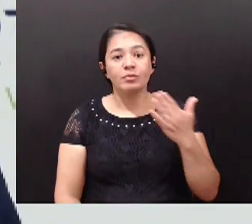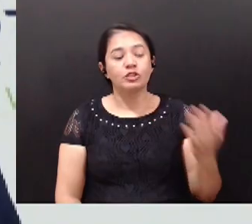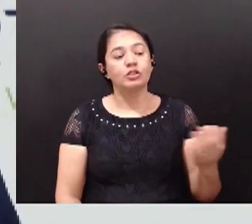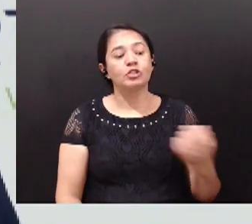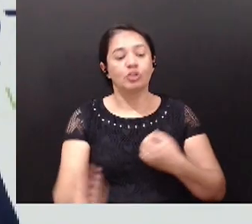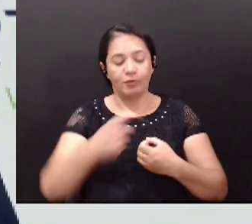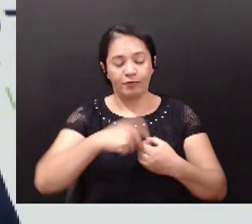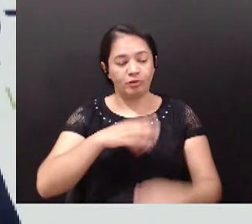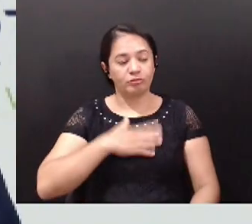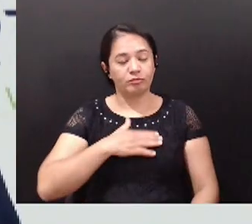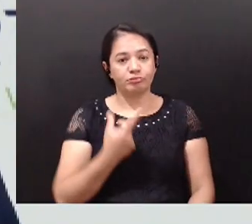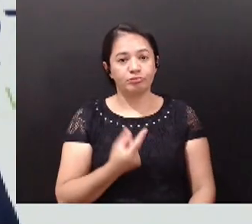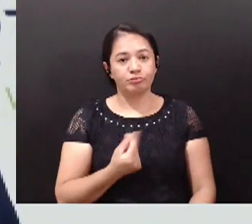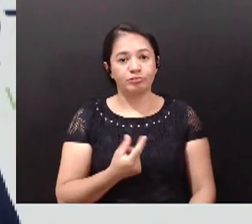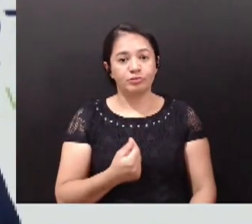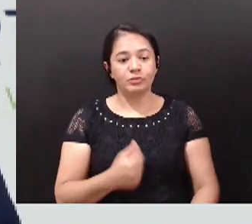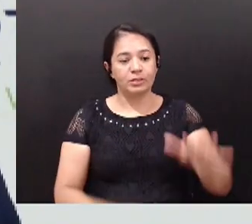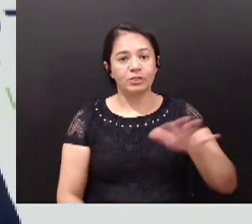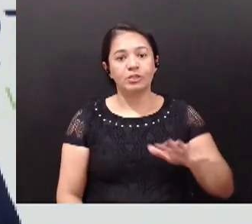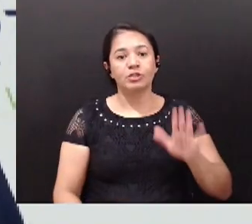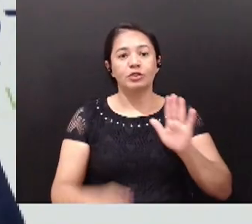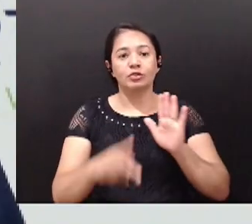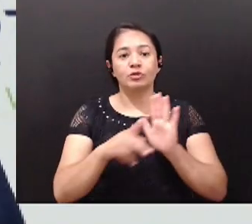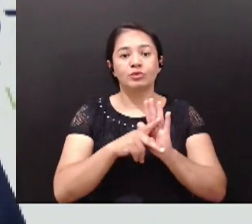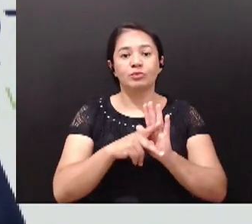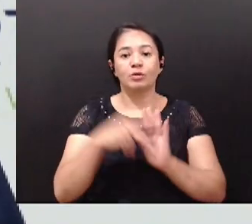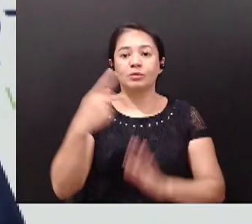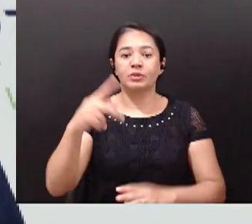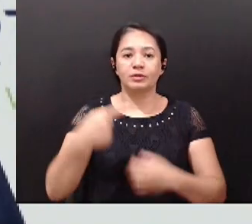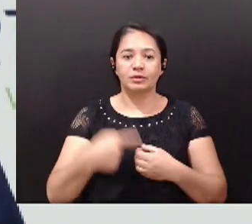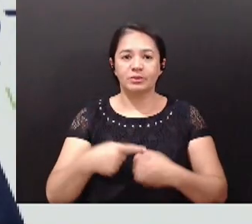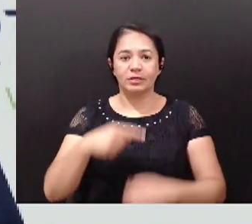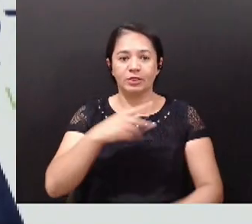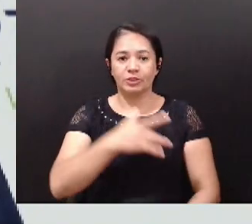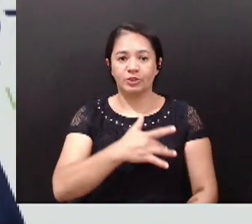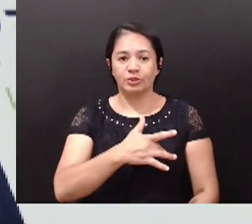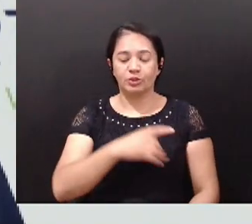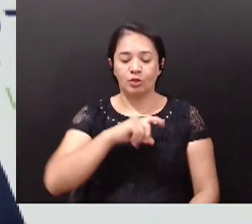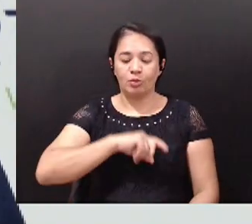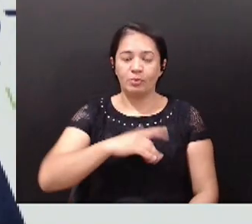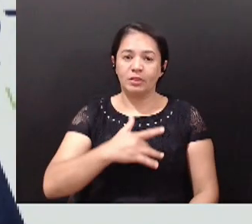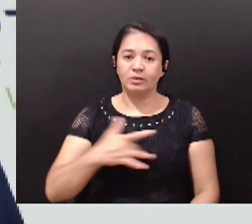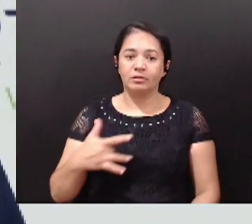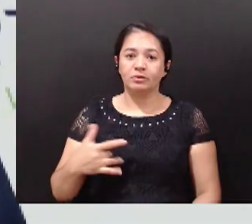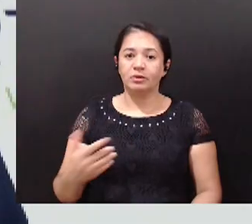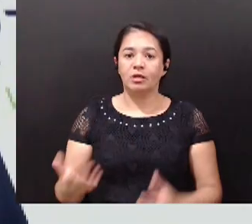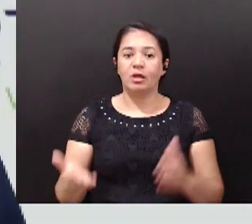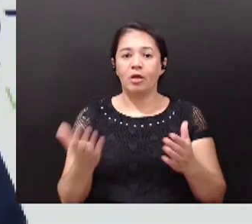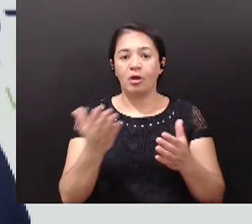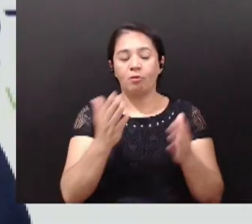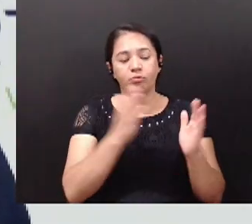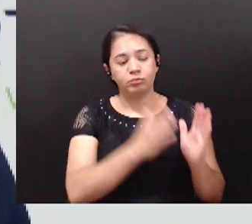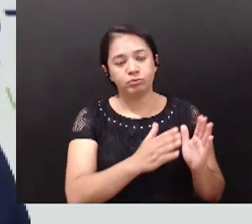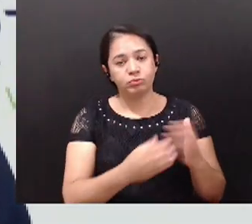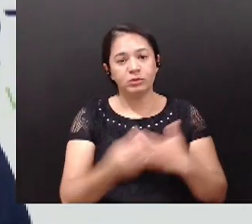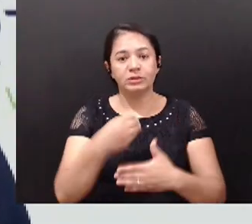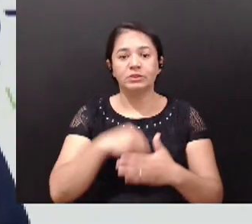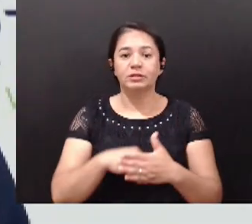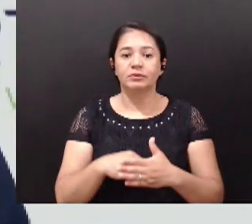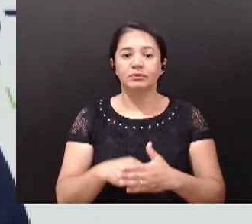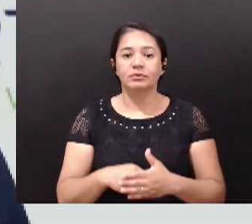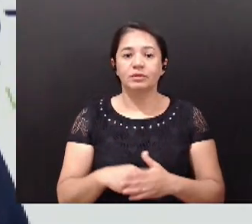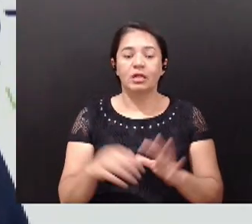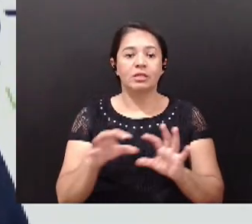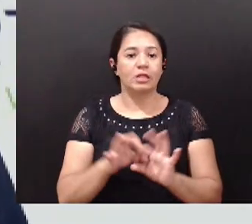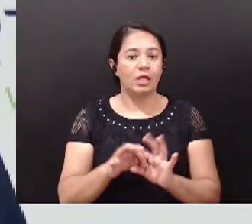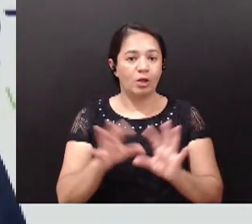na regional do seu plano de saúde. E aí é um processo interno que normalmente é autorizado